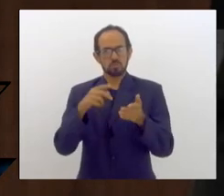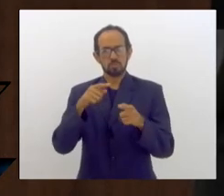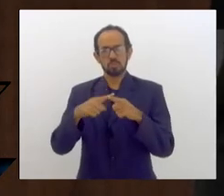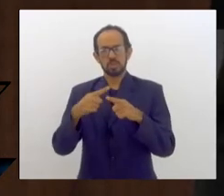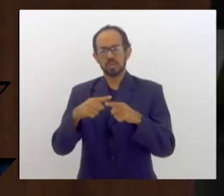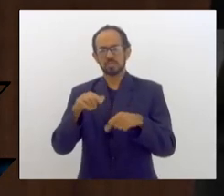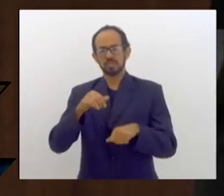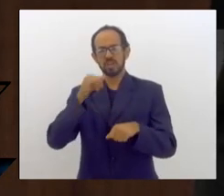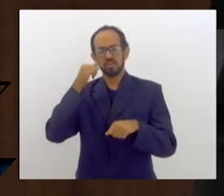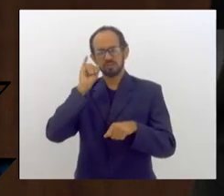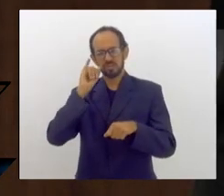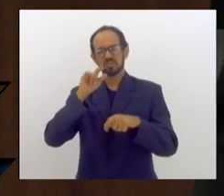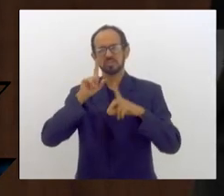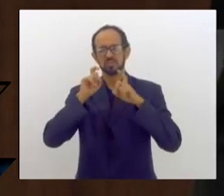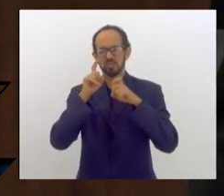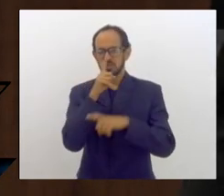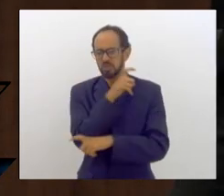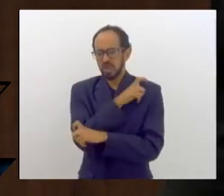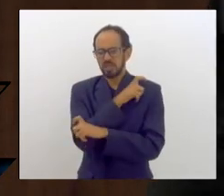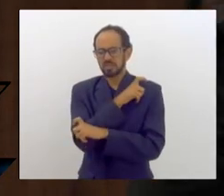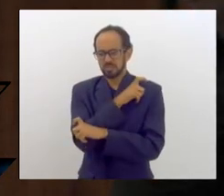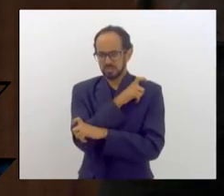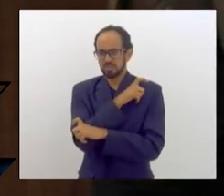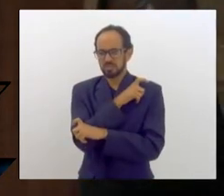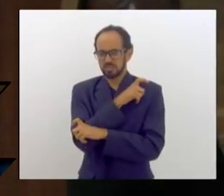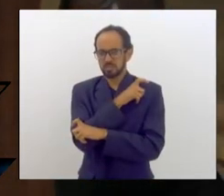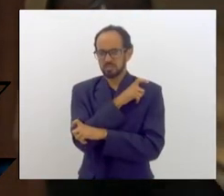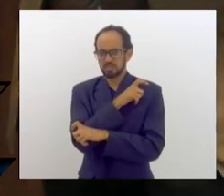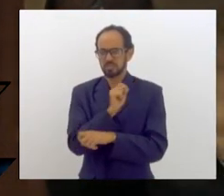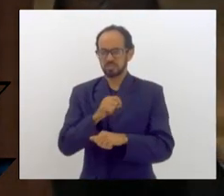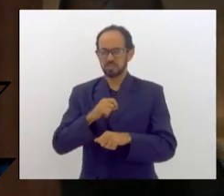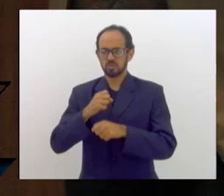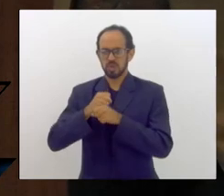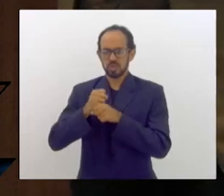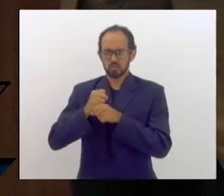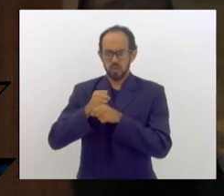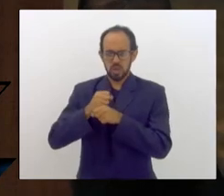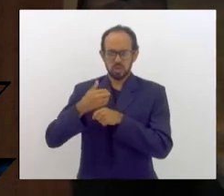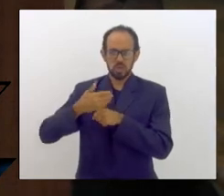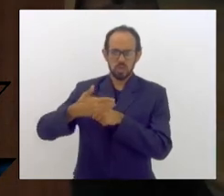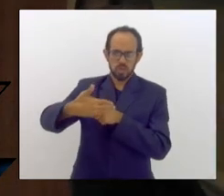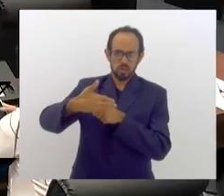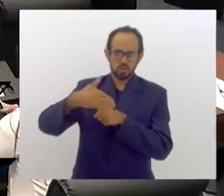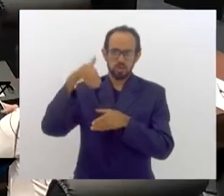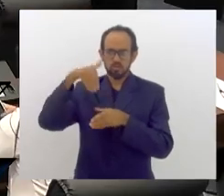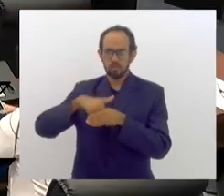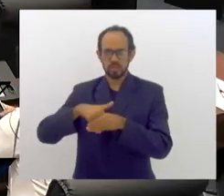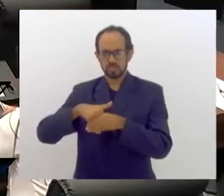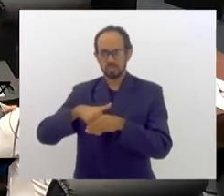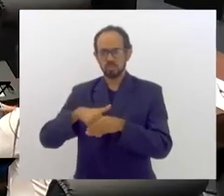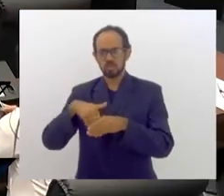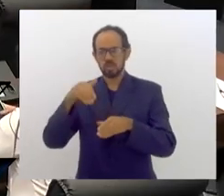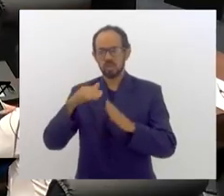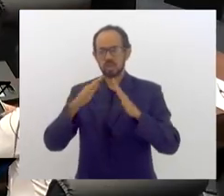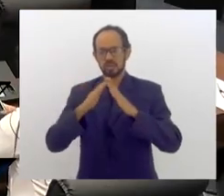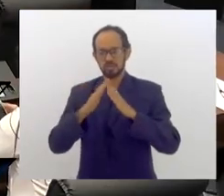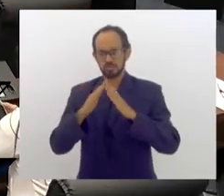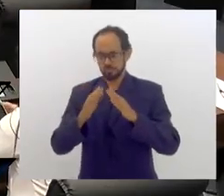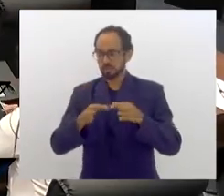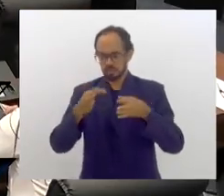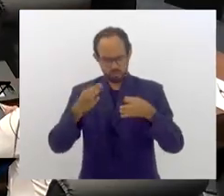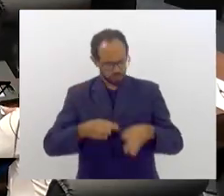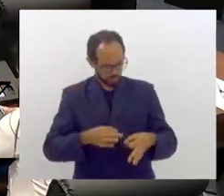tenha dificuldade ao longo do ano na tramitação das pautas da casa. Certinho,